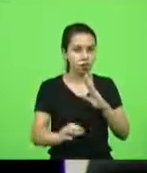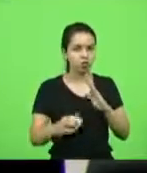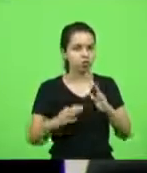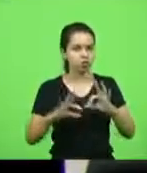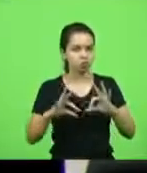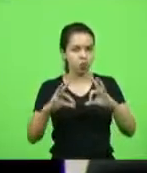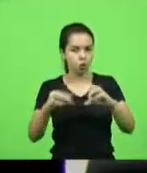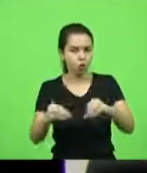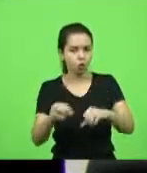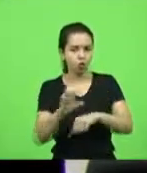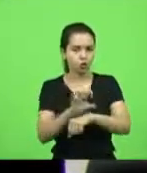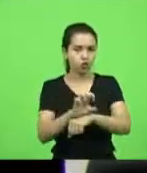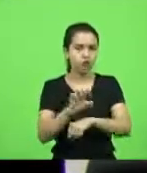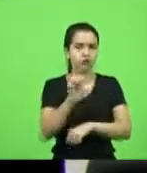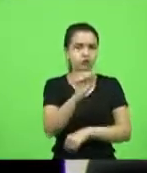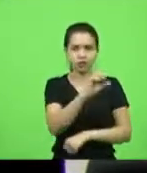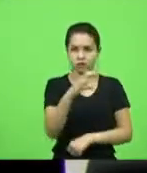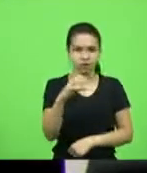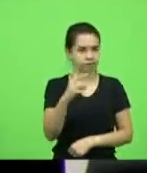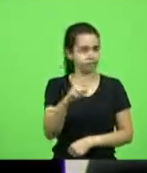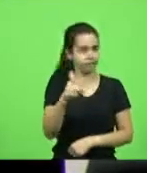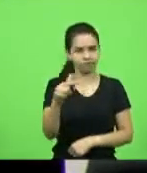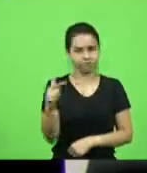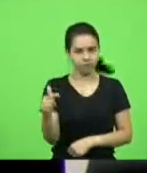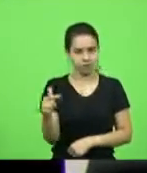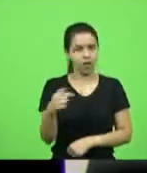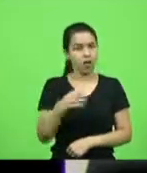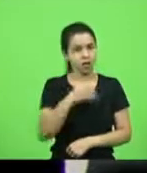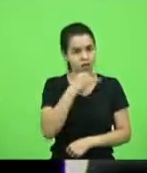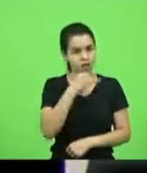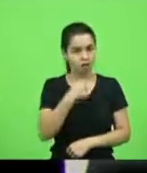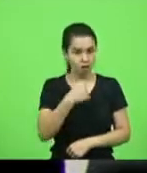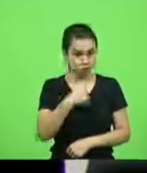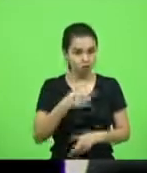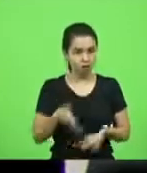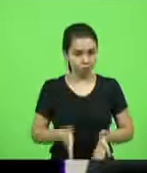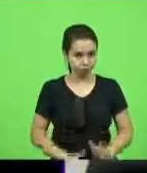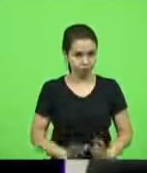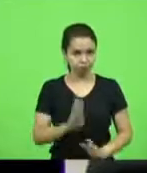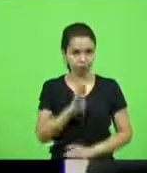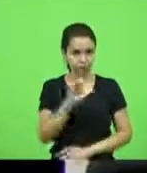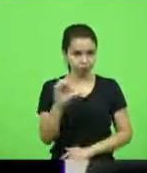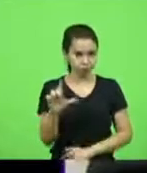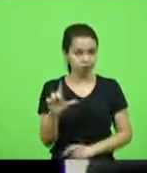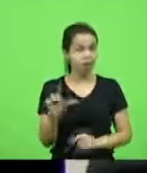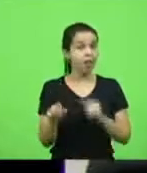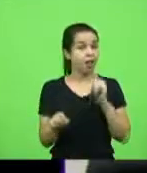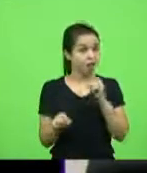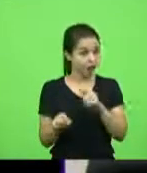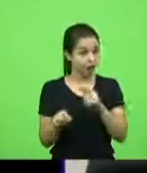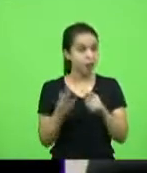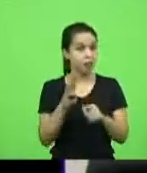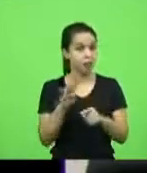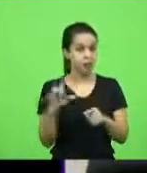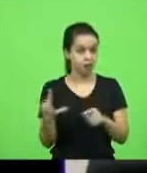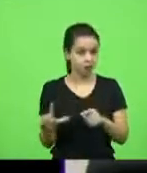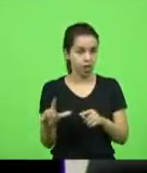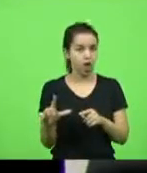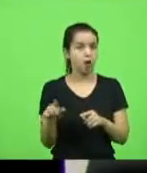excelência eu sou de Blumenau lá em Blumenau o Cida e esse paga 120%